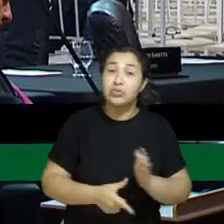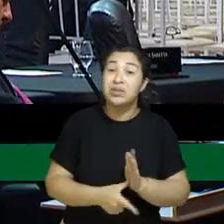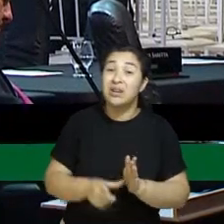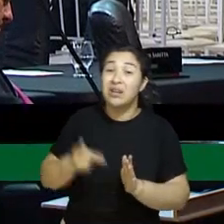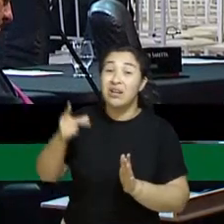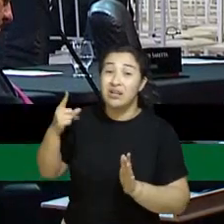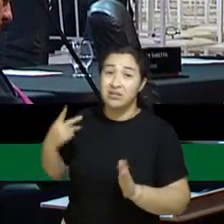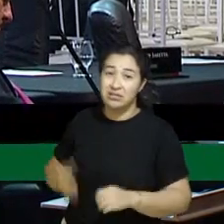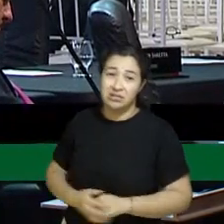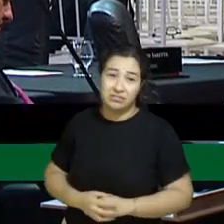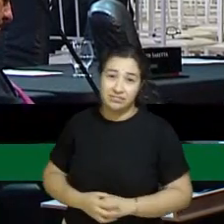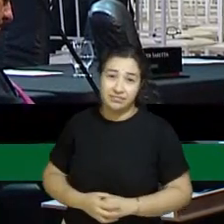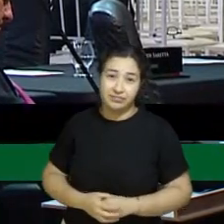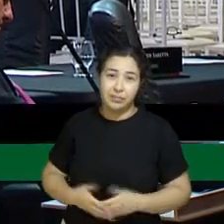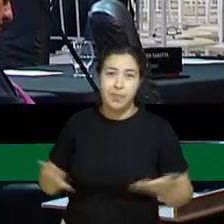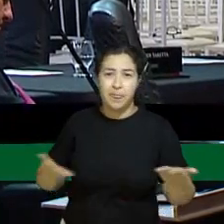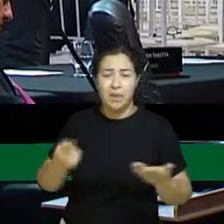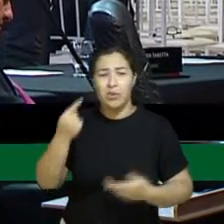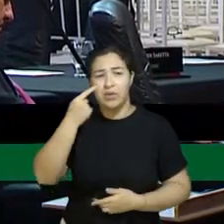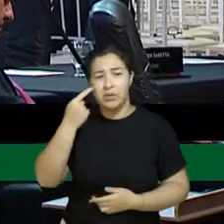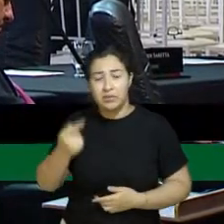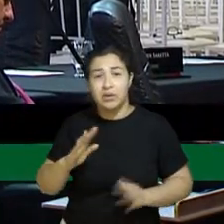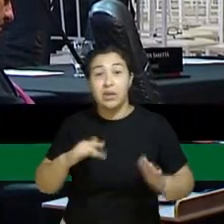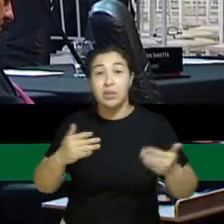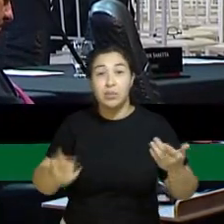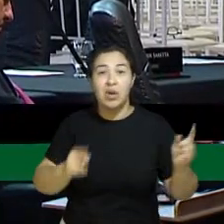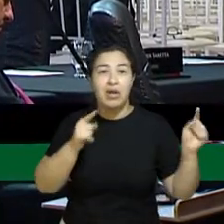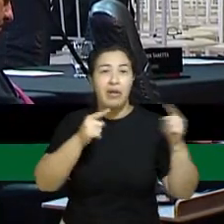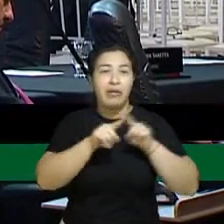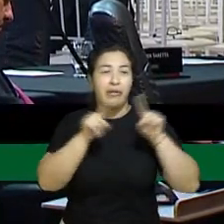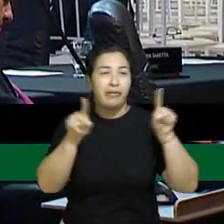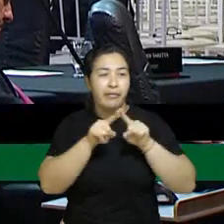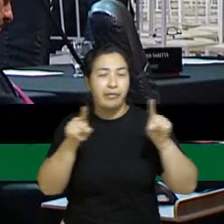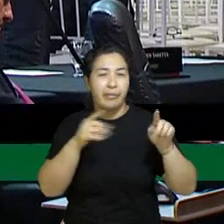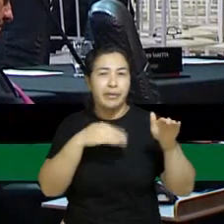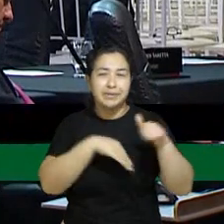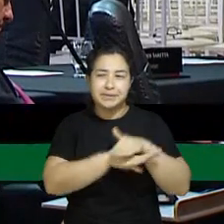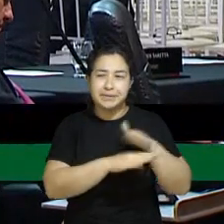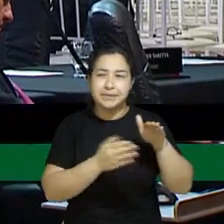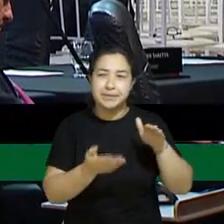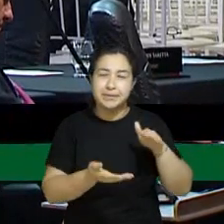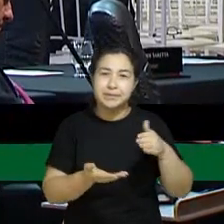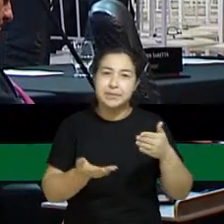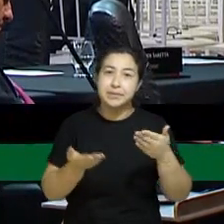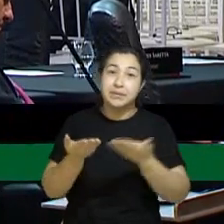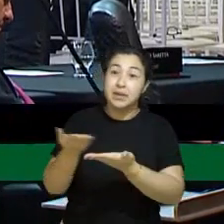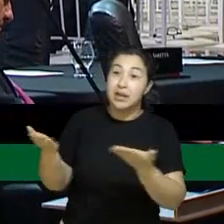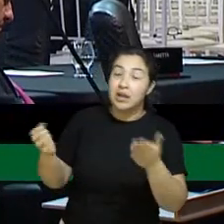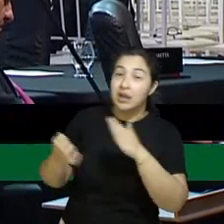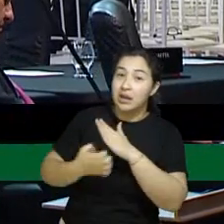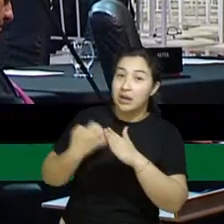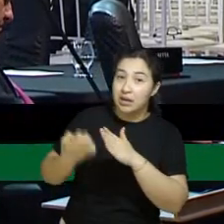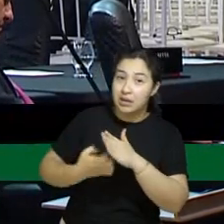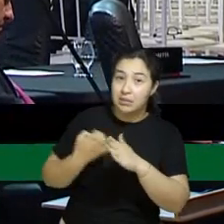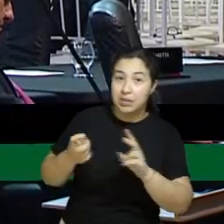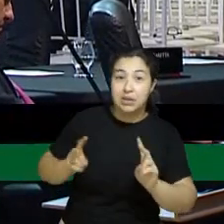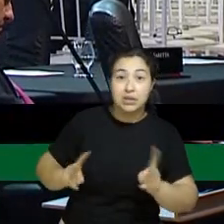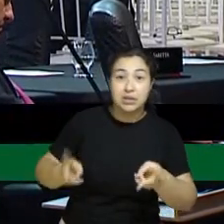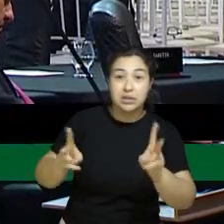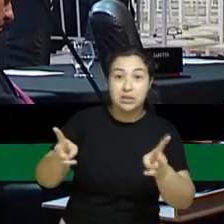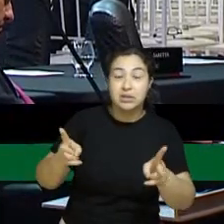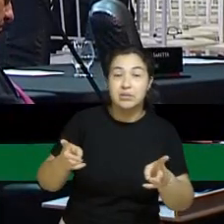ficar colocando as reclamações embaixo do tapete, porque uma empresa faz churrasco anualmente e financia campanhas